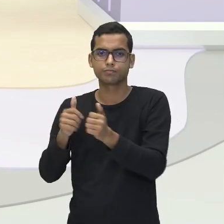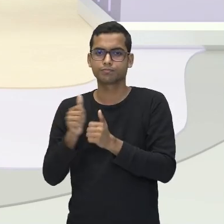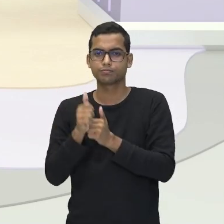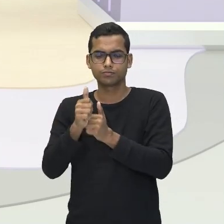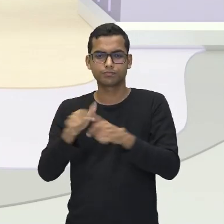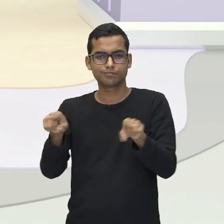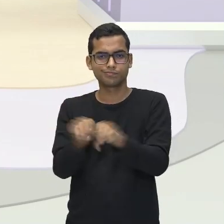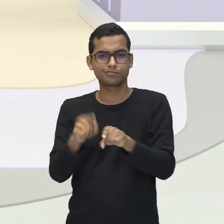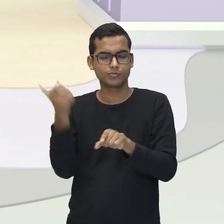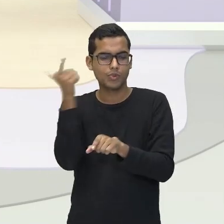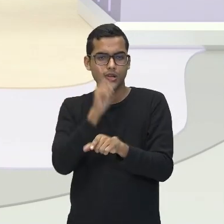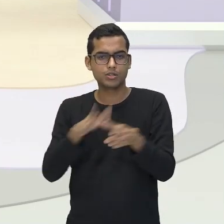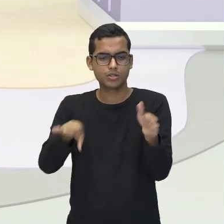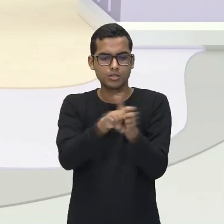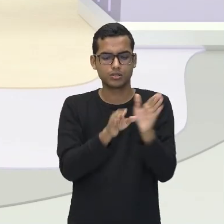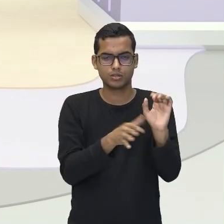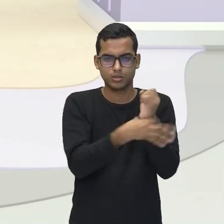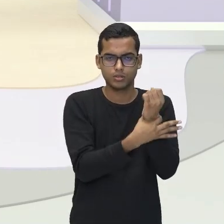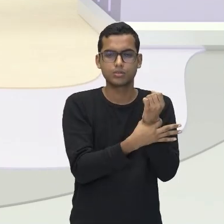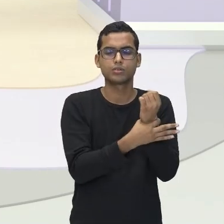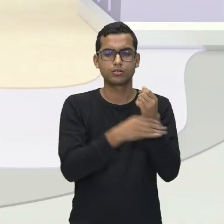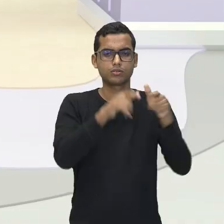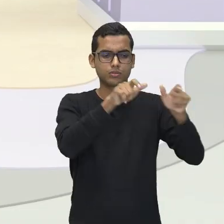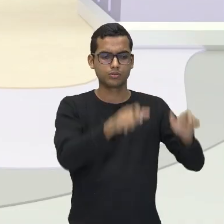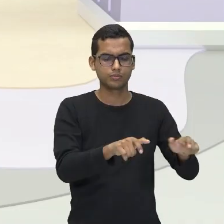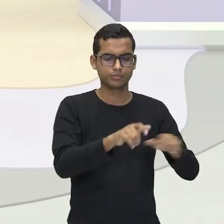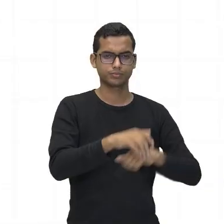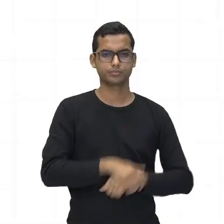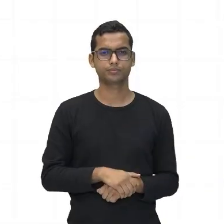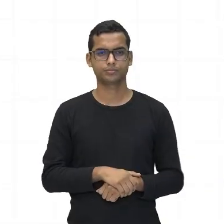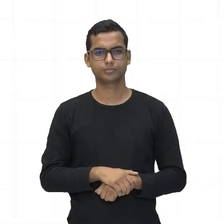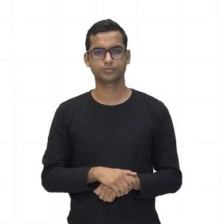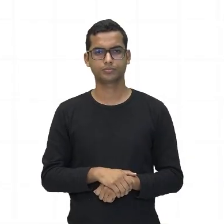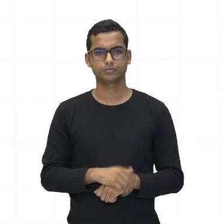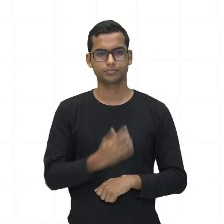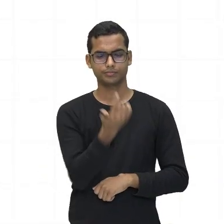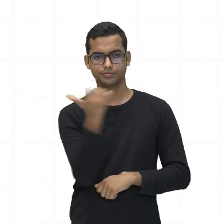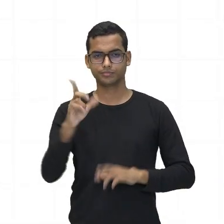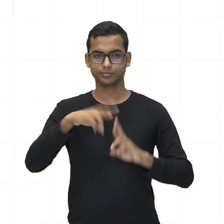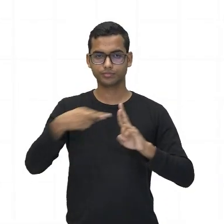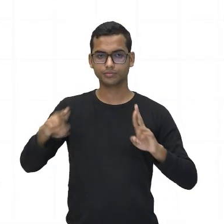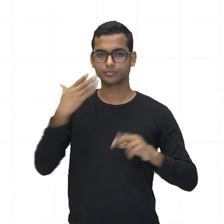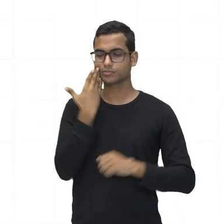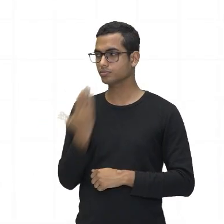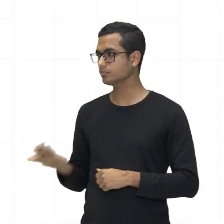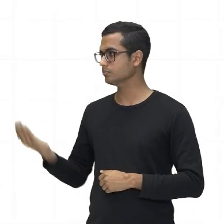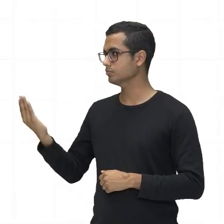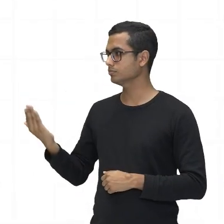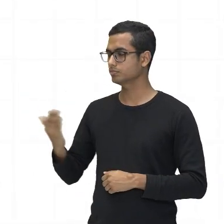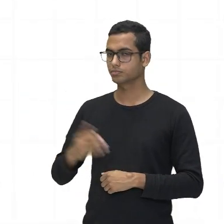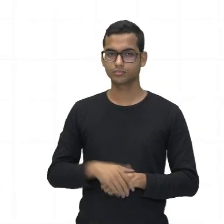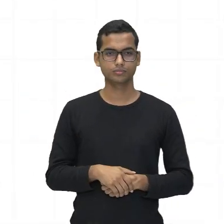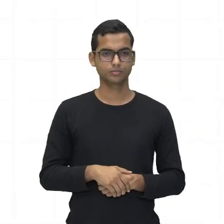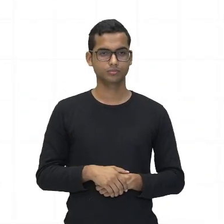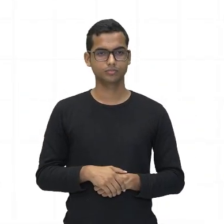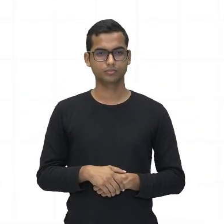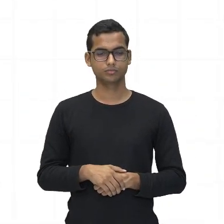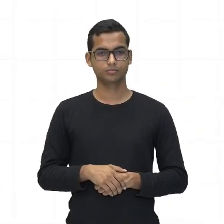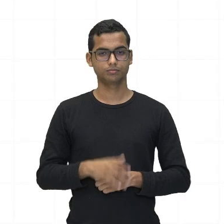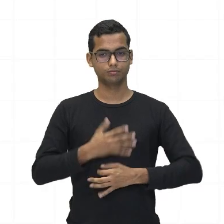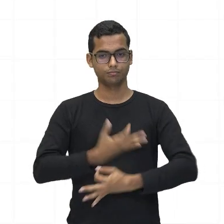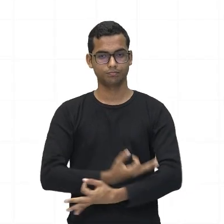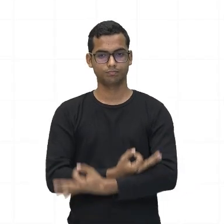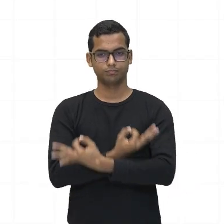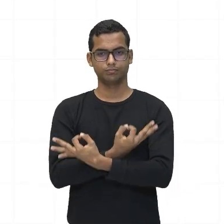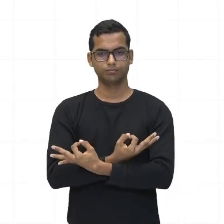seus destinos. Próxima religião é o budismo, né? Outra religião oriental. O